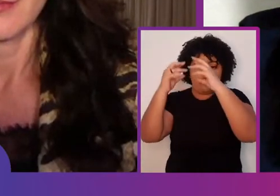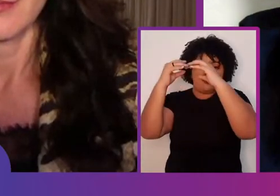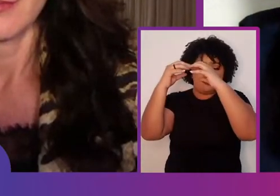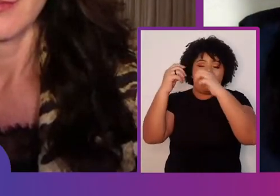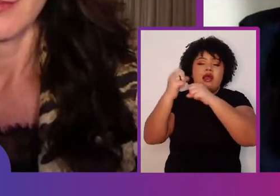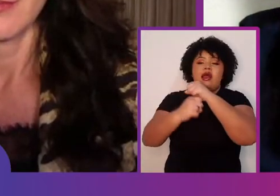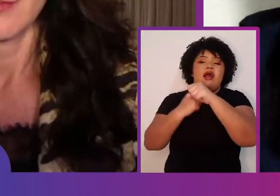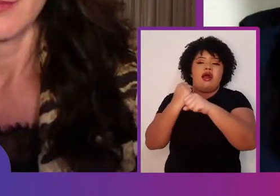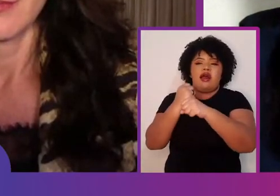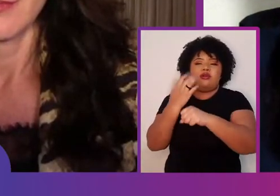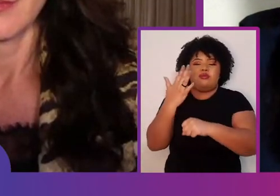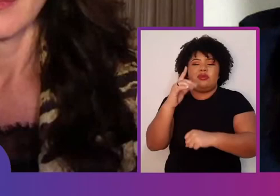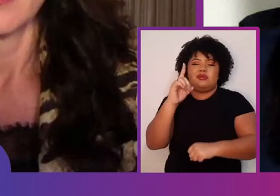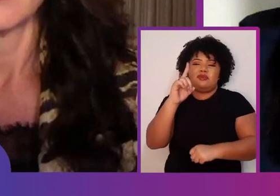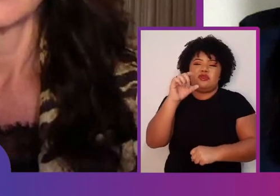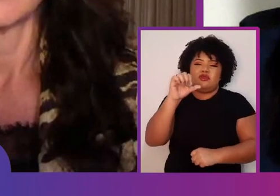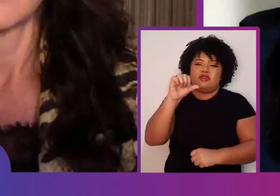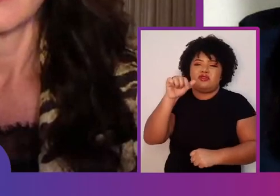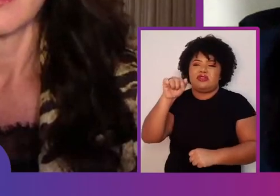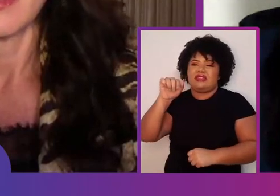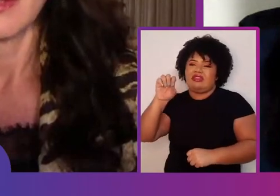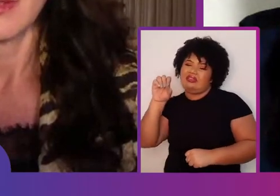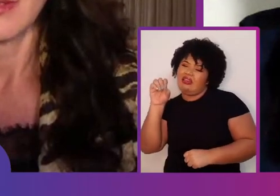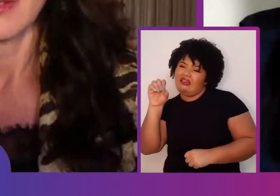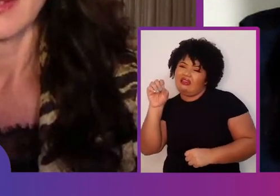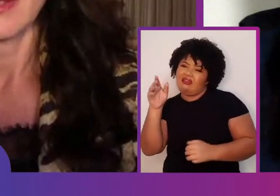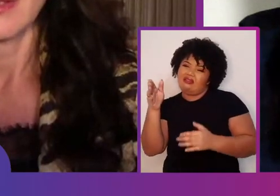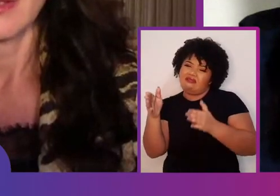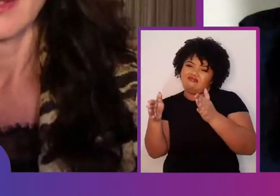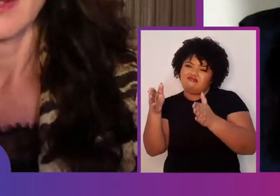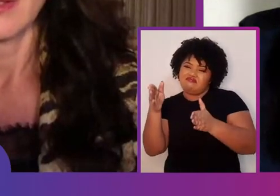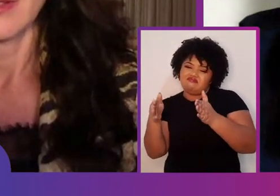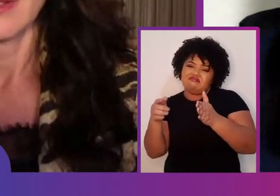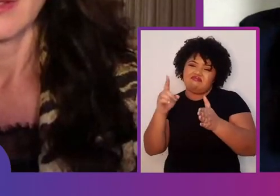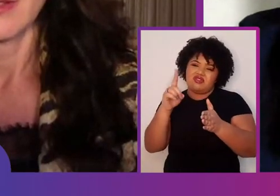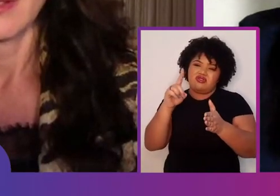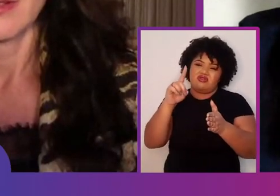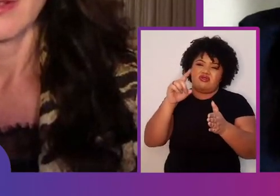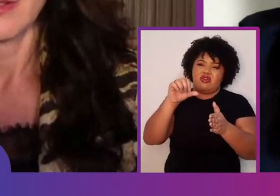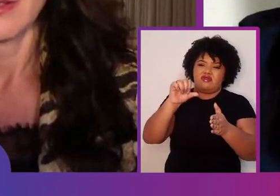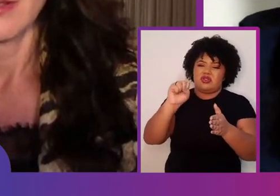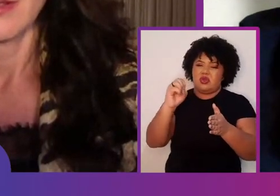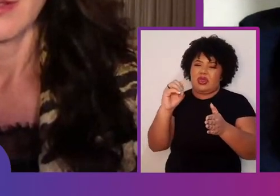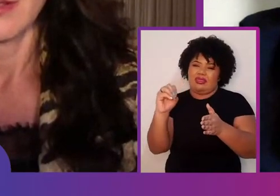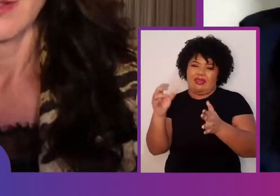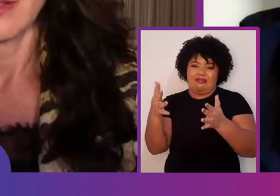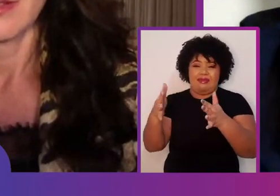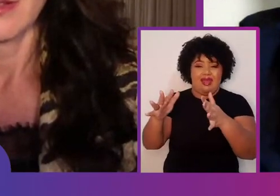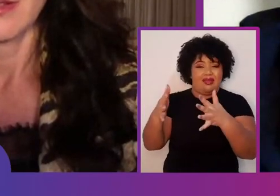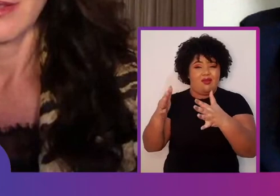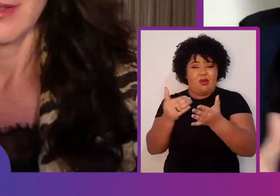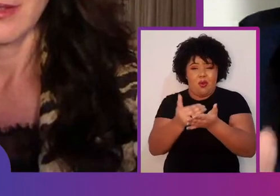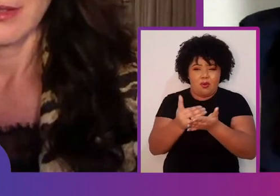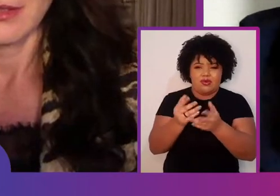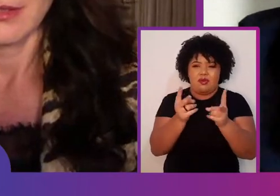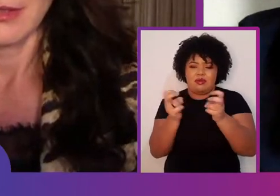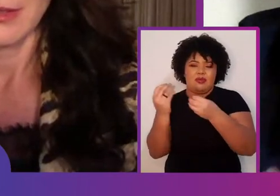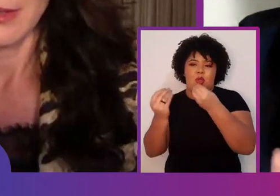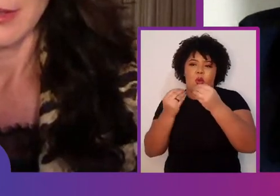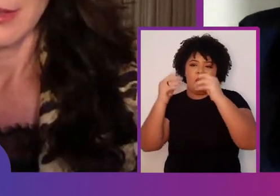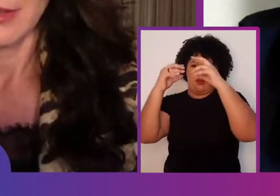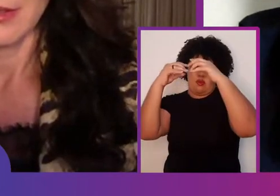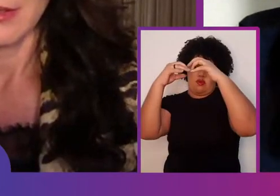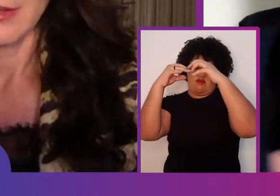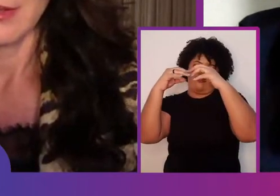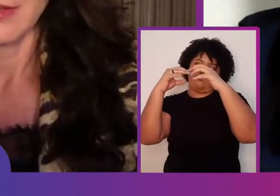anos 70, início dos anos 80, e ainda muito mal e porcamente. Então, você imagine que nós temos